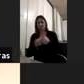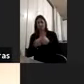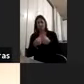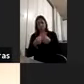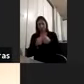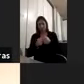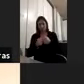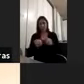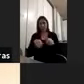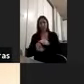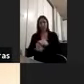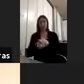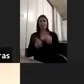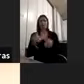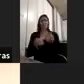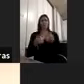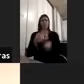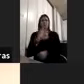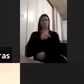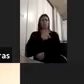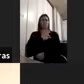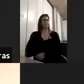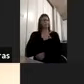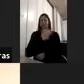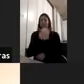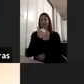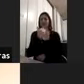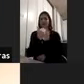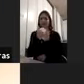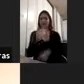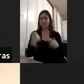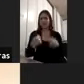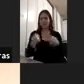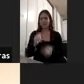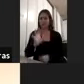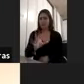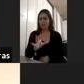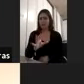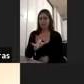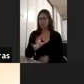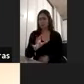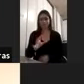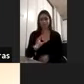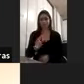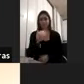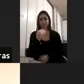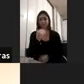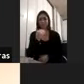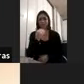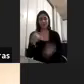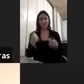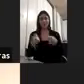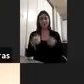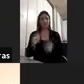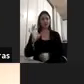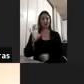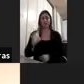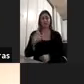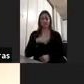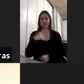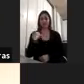de trabalhador. E precisou a gente chamar a empresa e falar assim, ó, não precisa disso. As atividades essenciais,